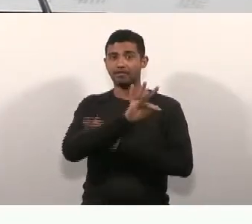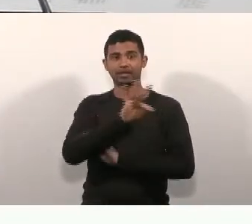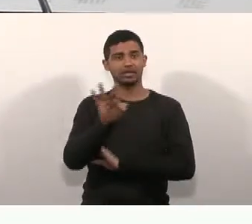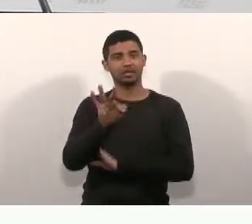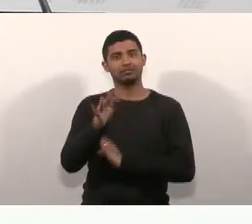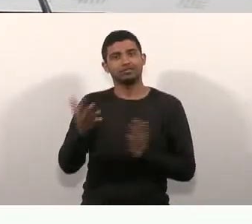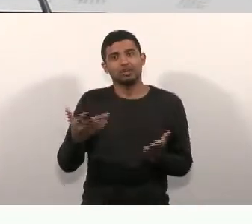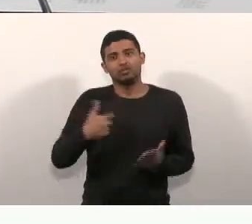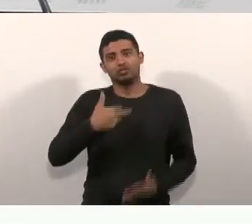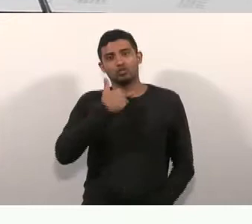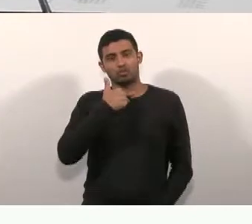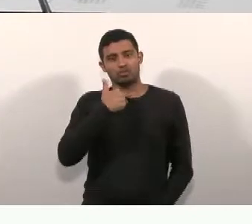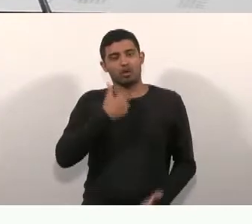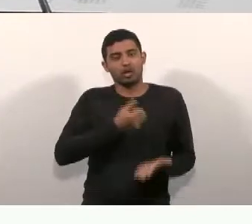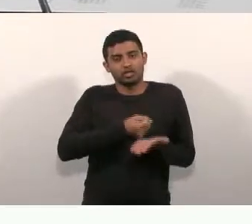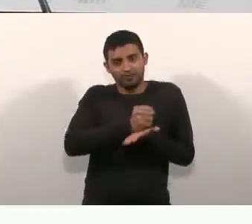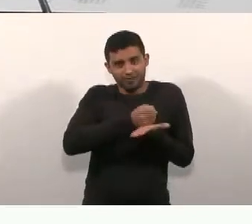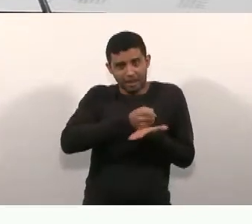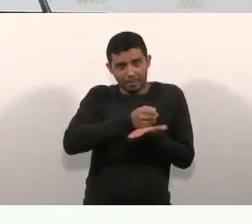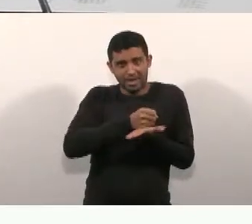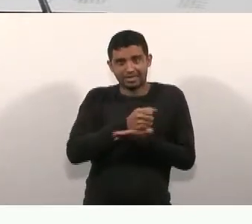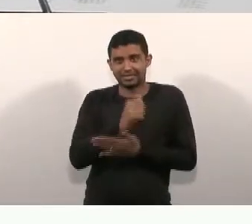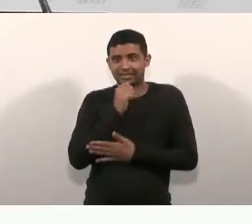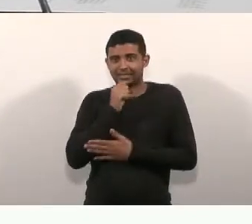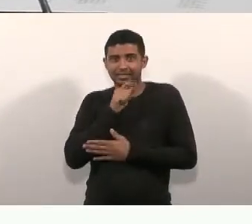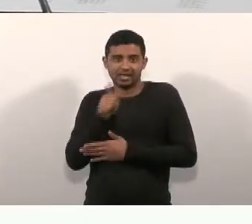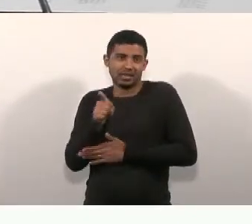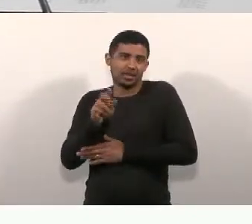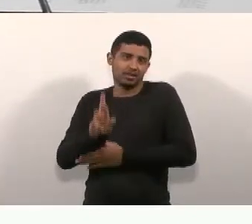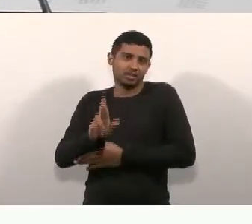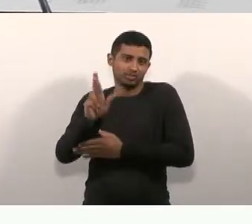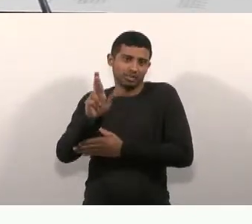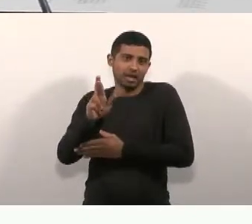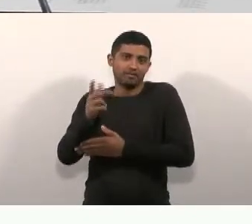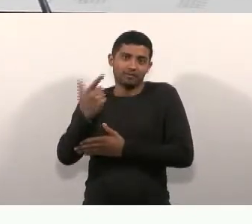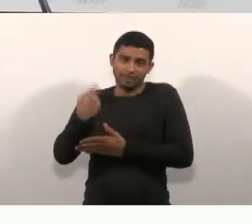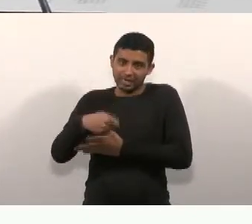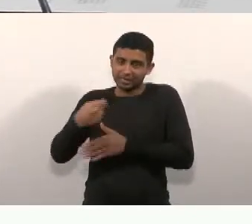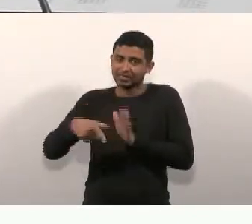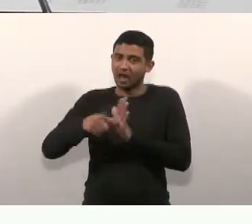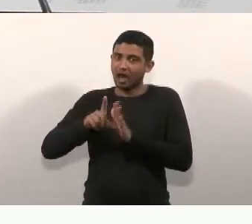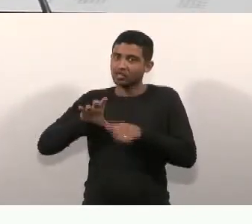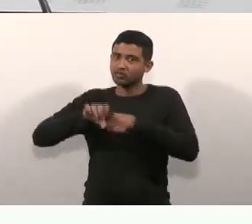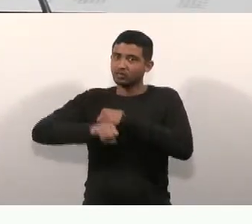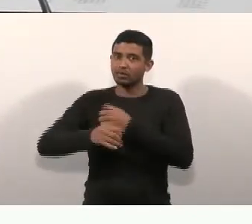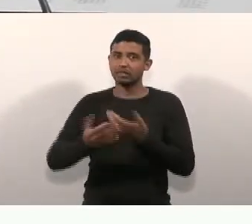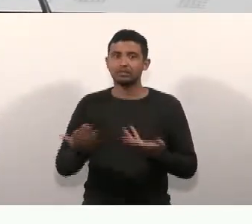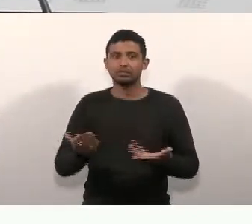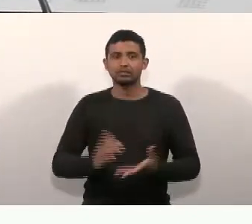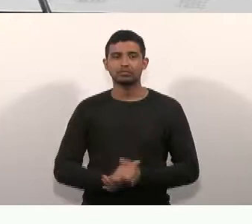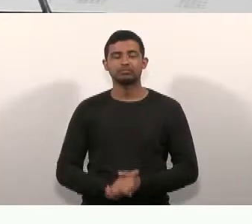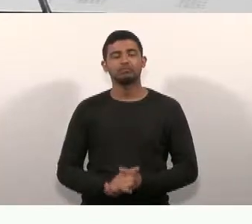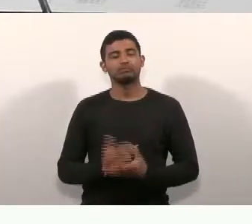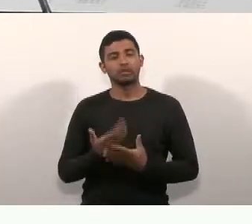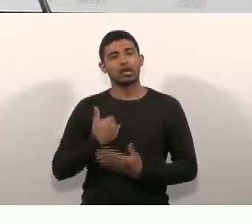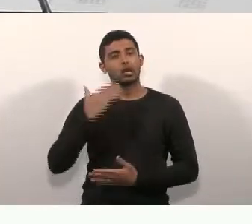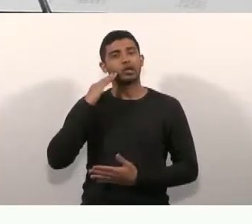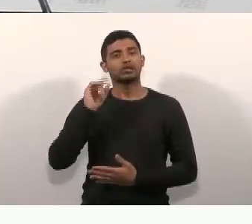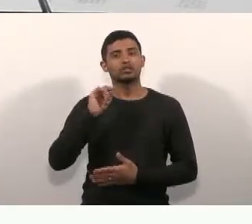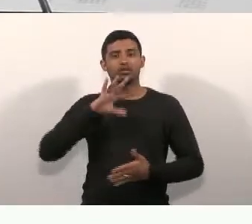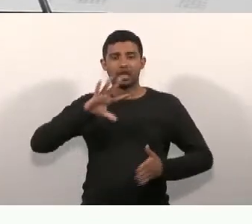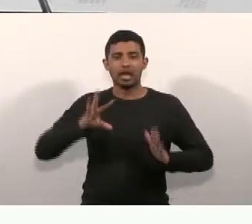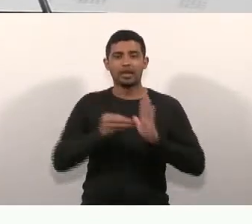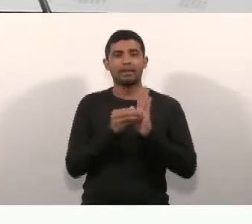possível farmácia sem o responsável com formação na área de farmácia, um farmacêutico, portanto. Portanto, eu entendi que a emenda da